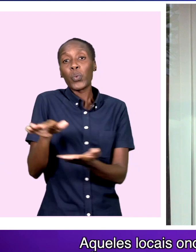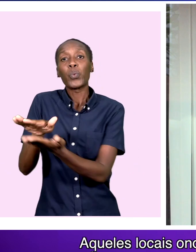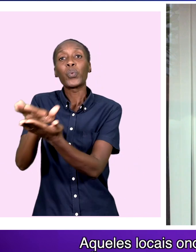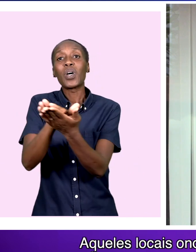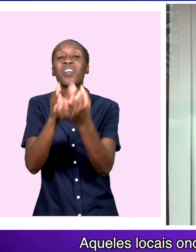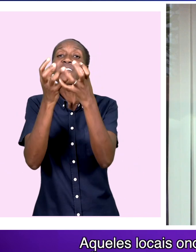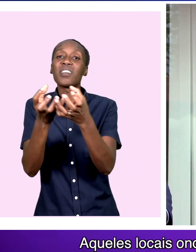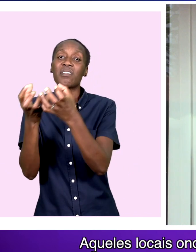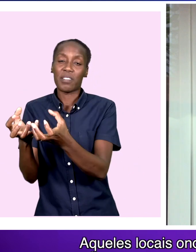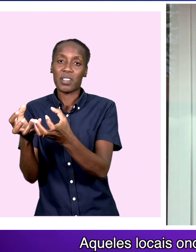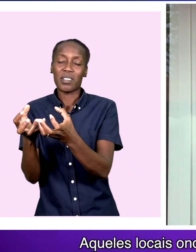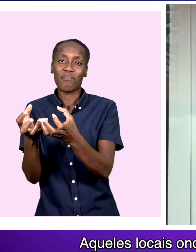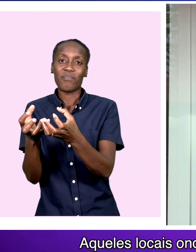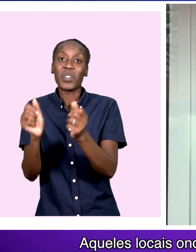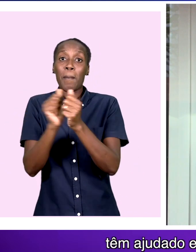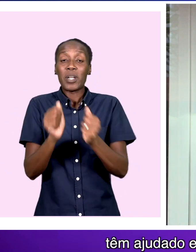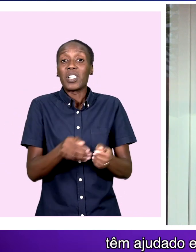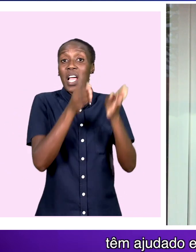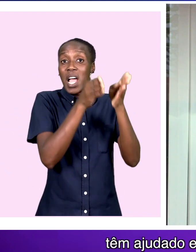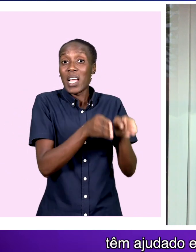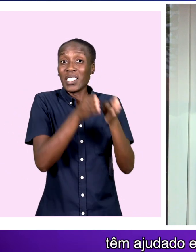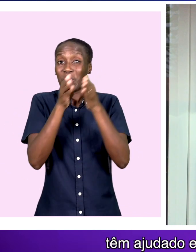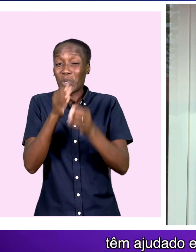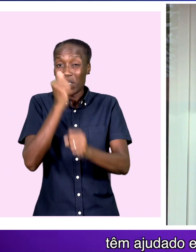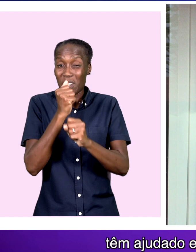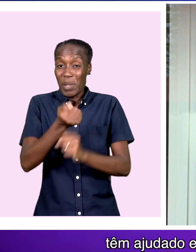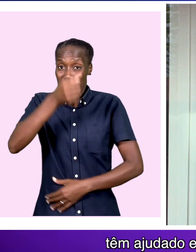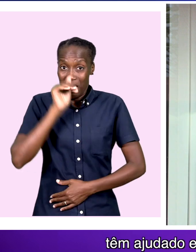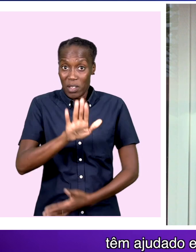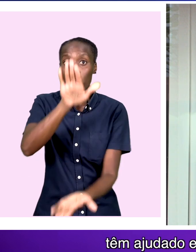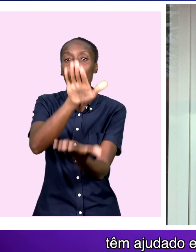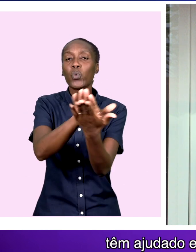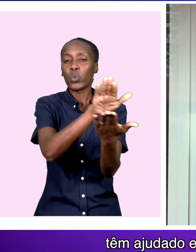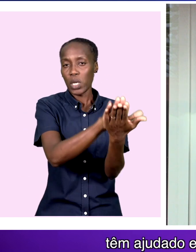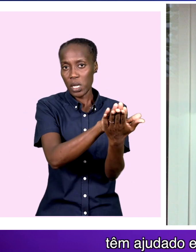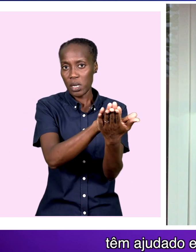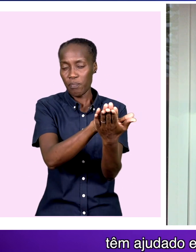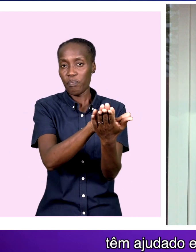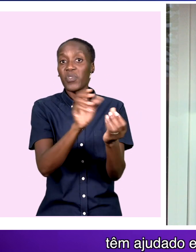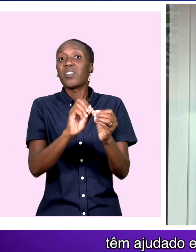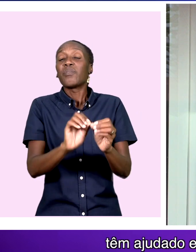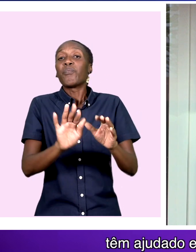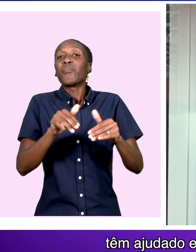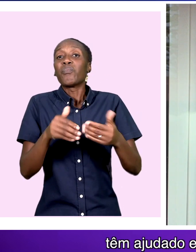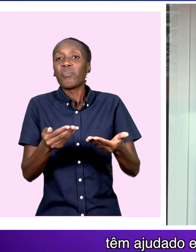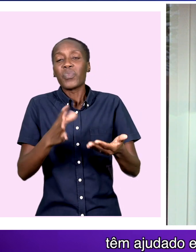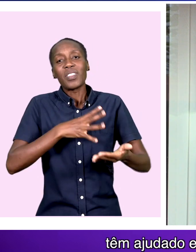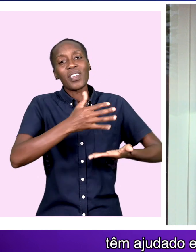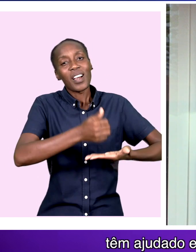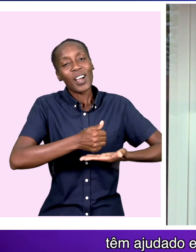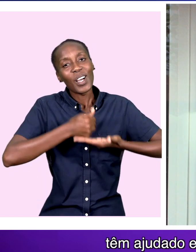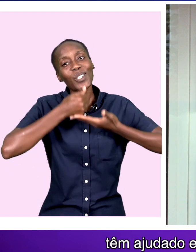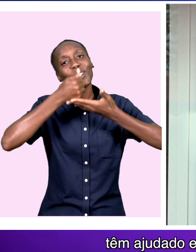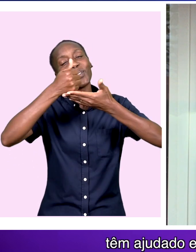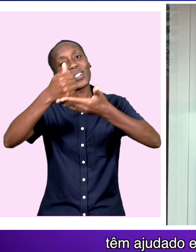recenseamento eleitoral e os agentes de educação cívica têm apoiado, têm ajudado a estas pessoas a